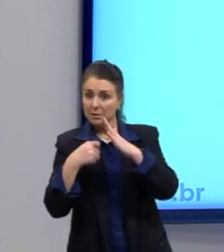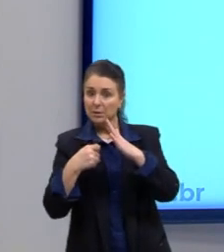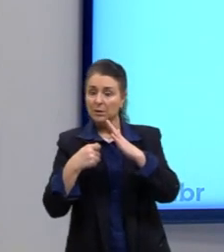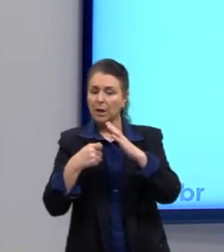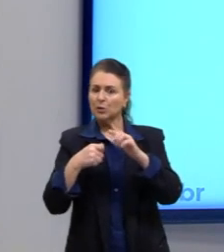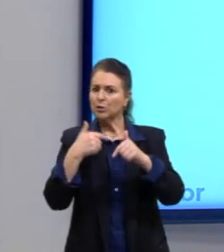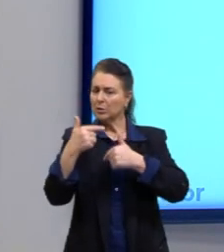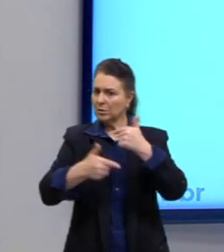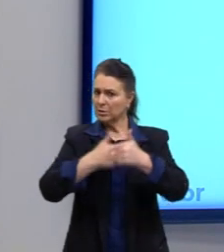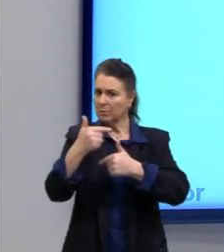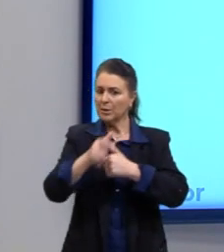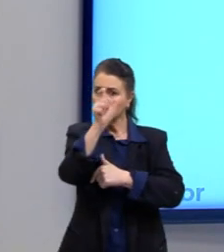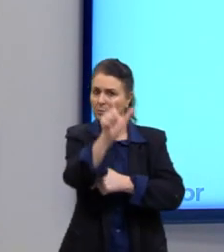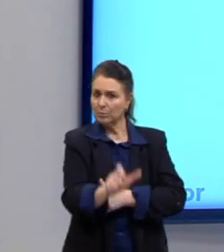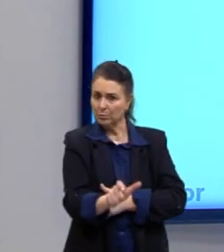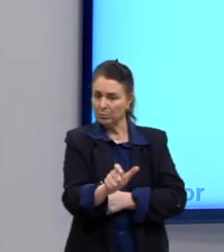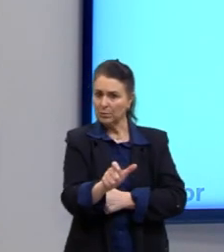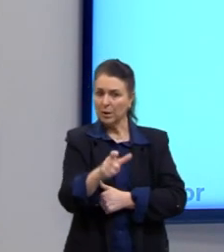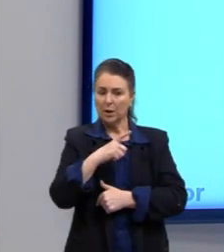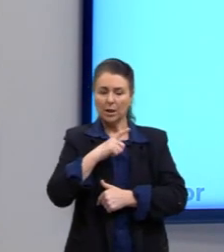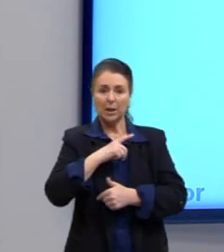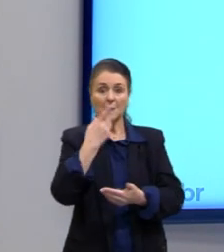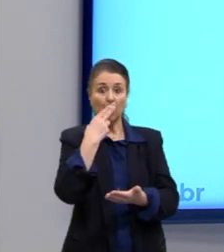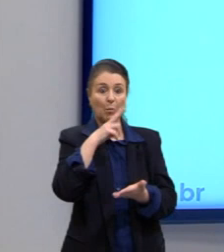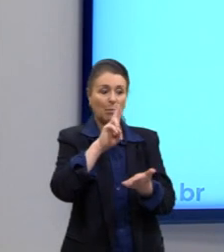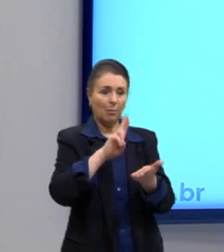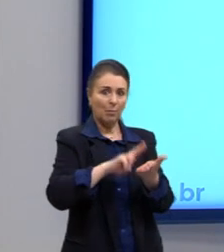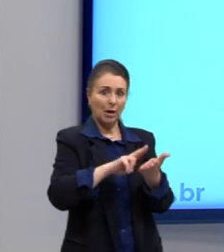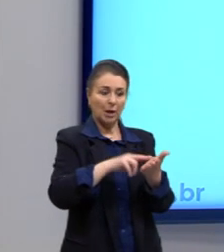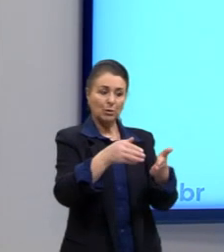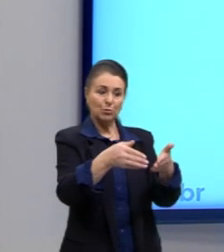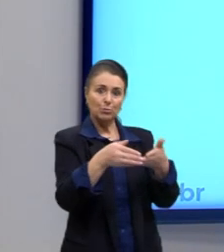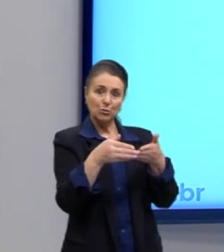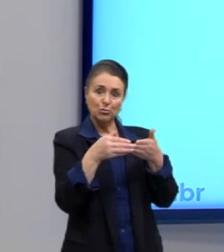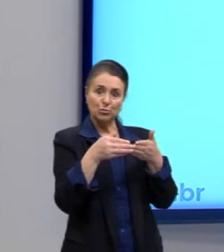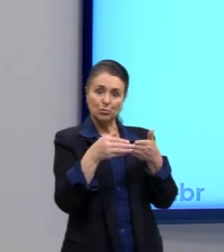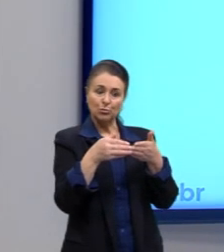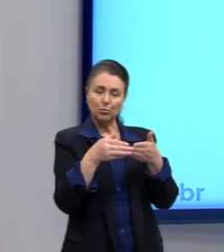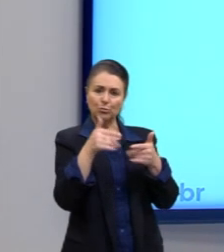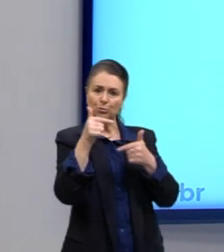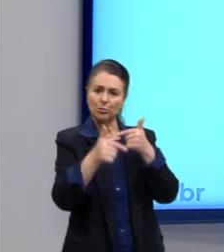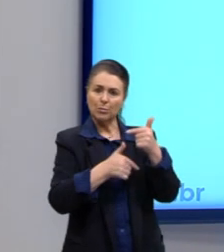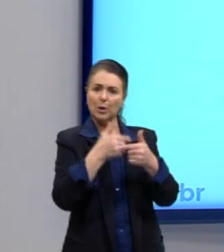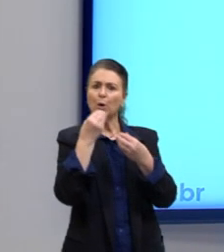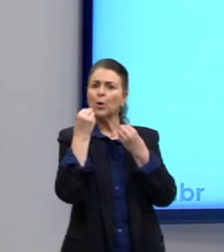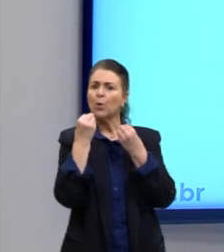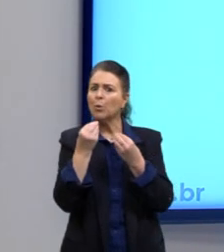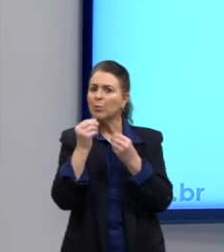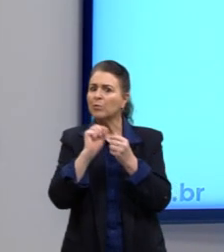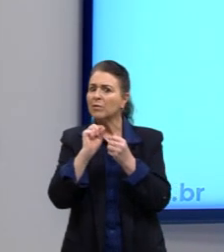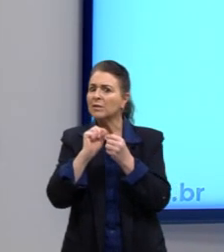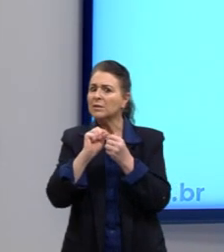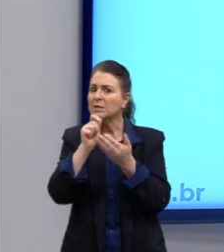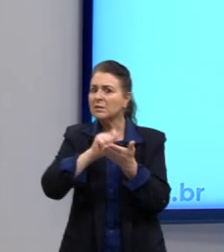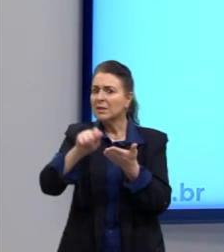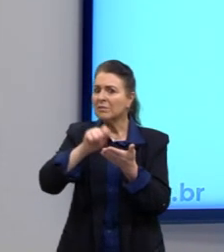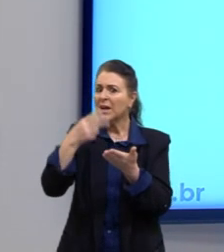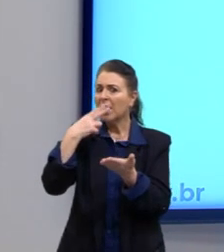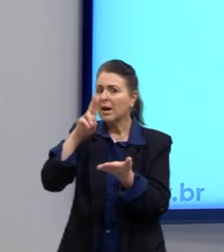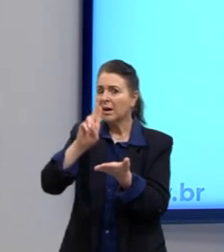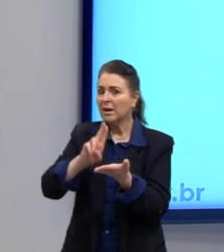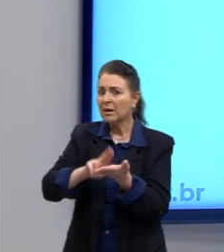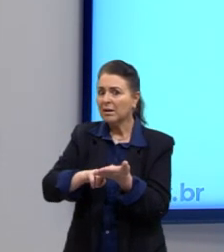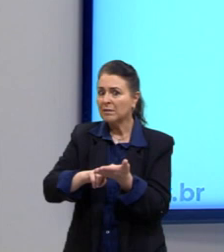uma delas Exige uma carta de solicitação de emprego como é que vamos redigir essa quarta essa carta